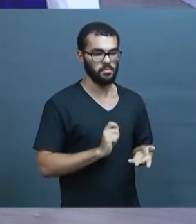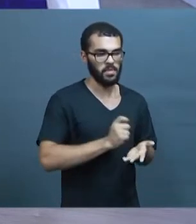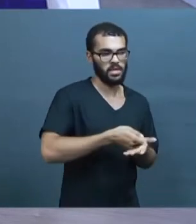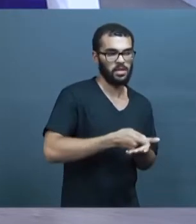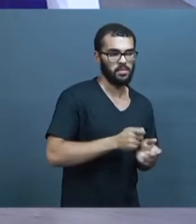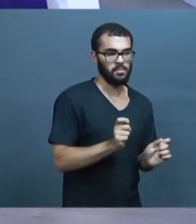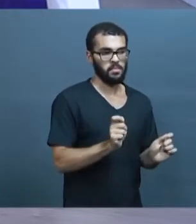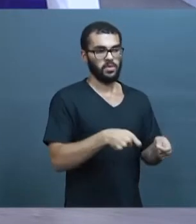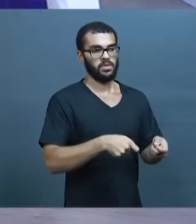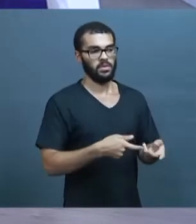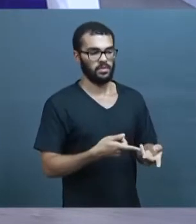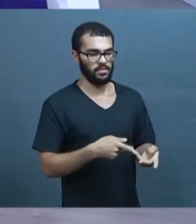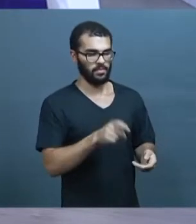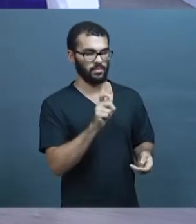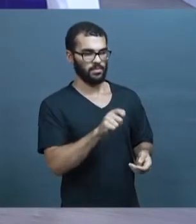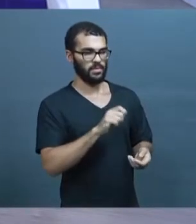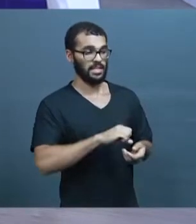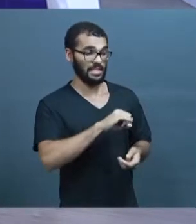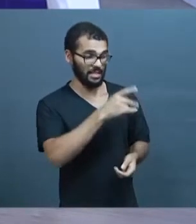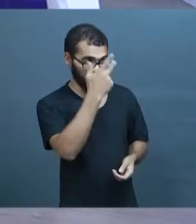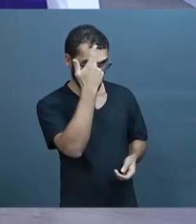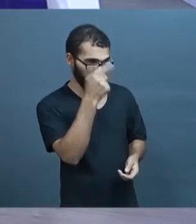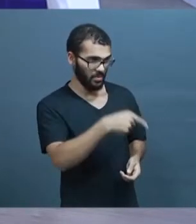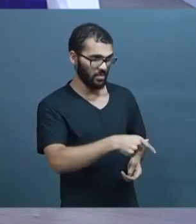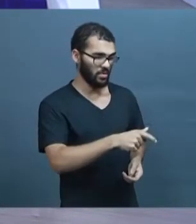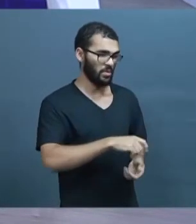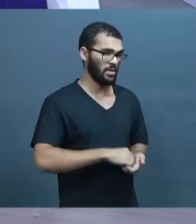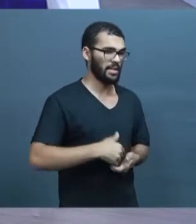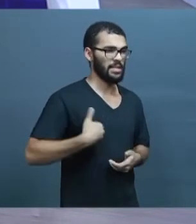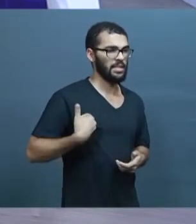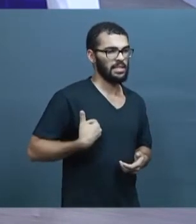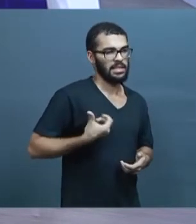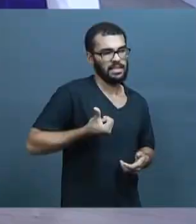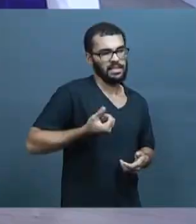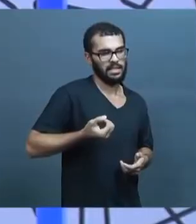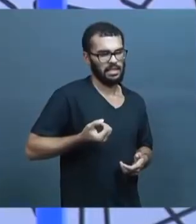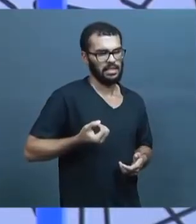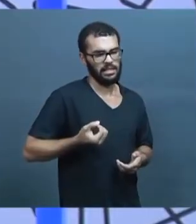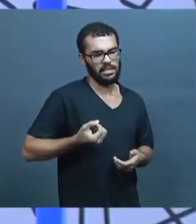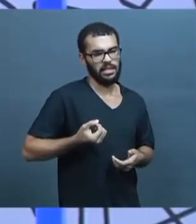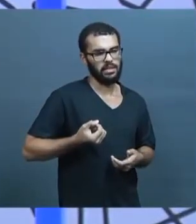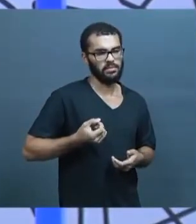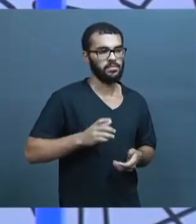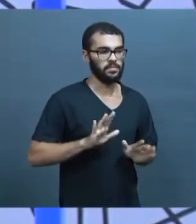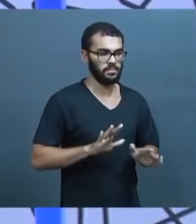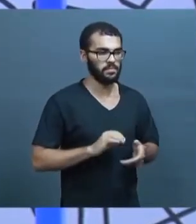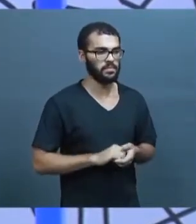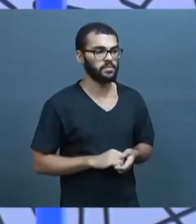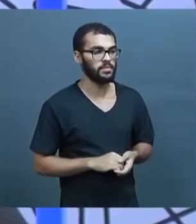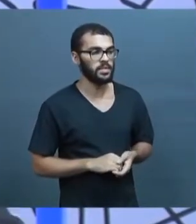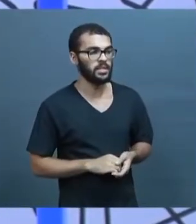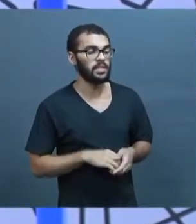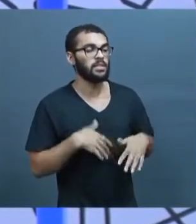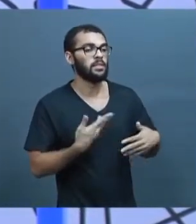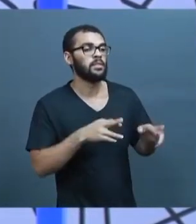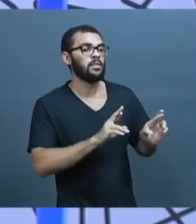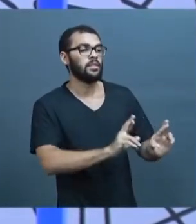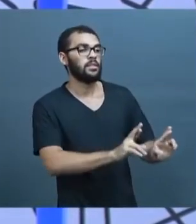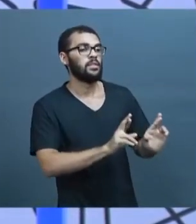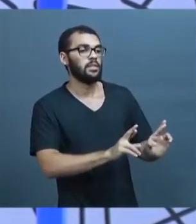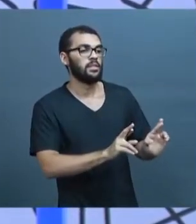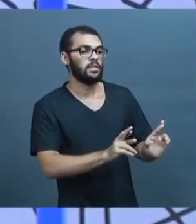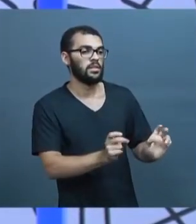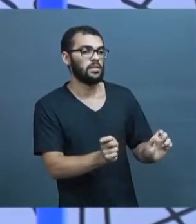beneficiário se essa pessoa chegar ali aos 60 anos. Então, a expectativa de vida que interessa